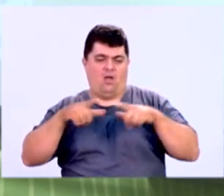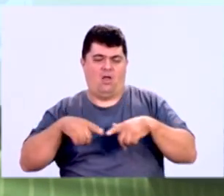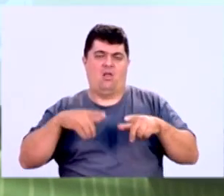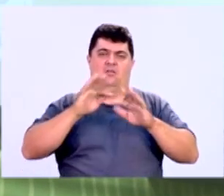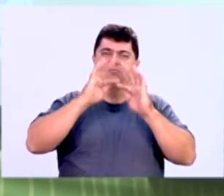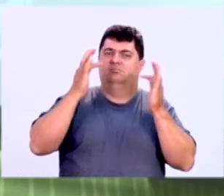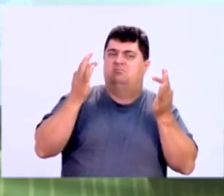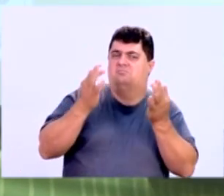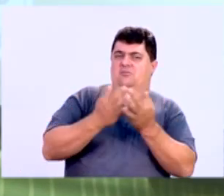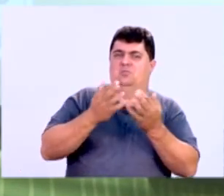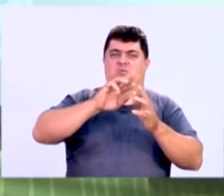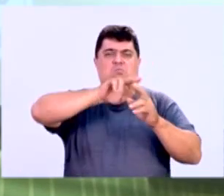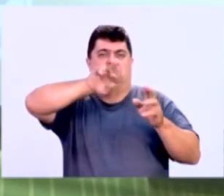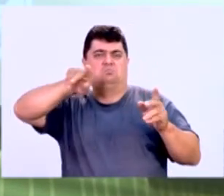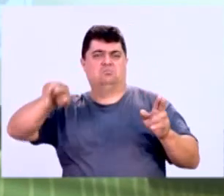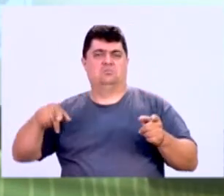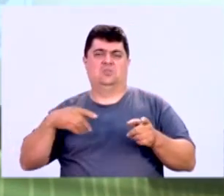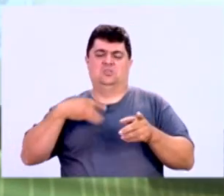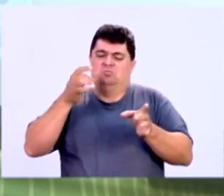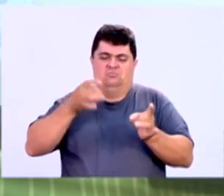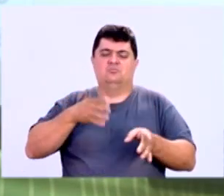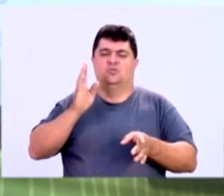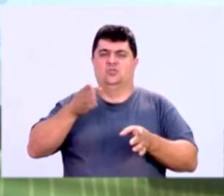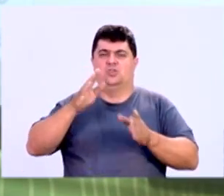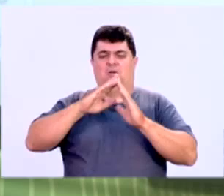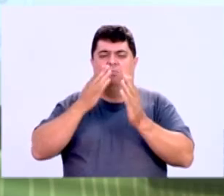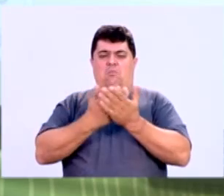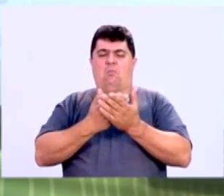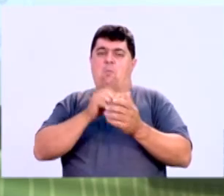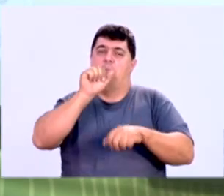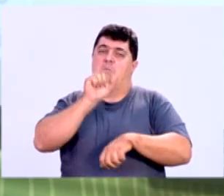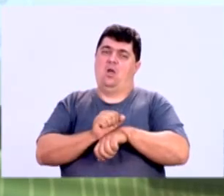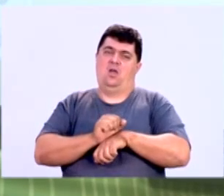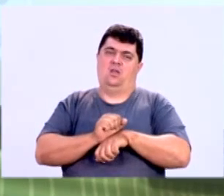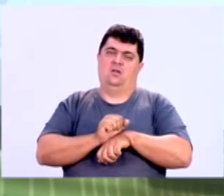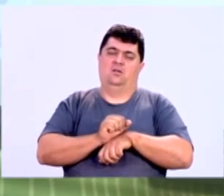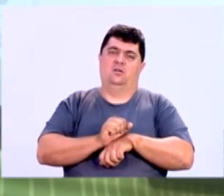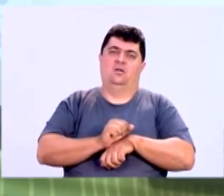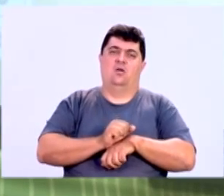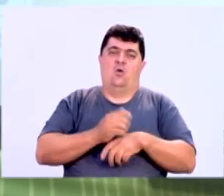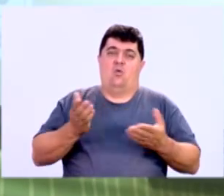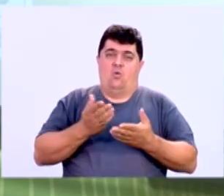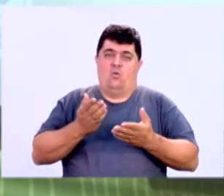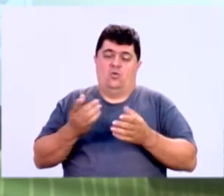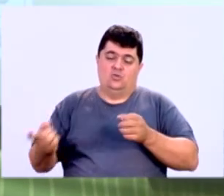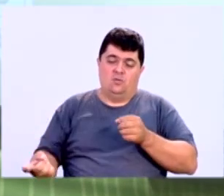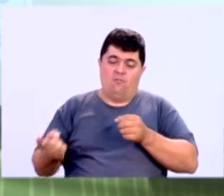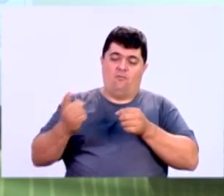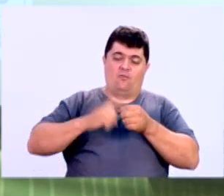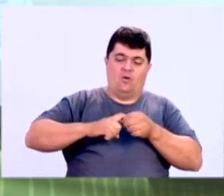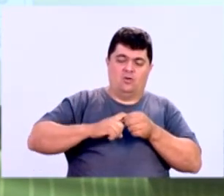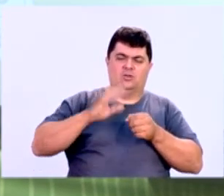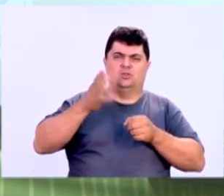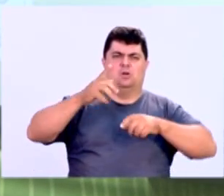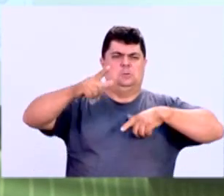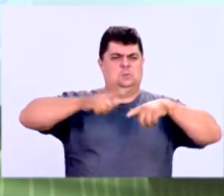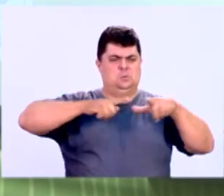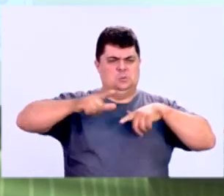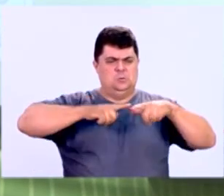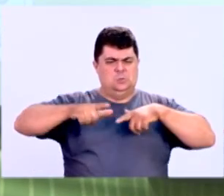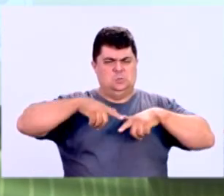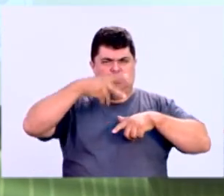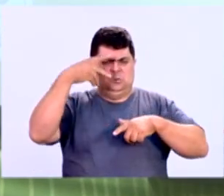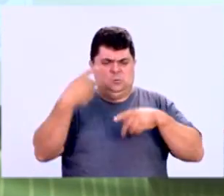por algum motivo. Então eles chegam hoje na nossa sala, geralmente já são trabalhadores, donas